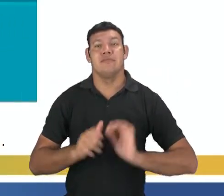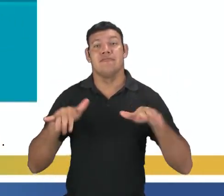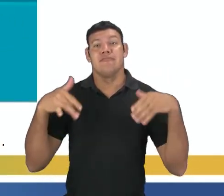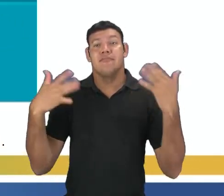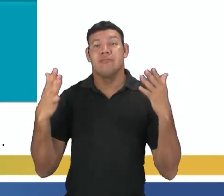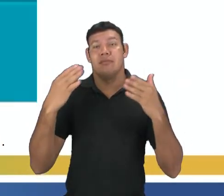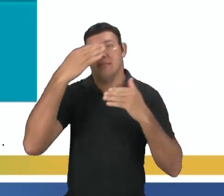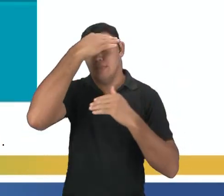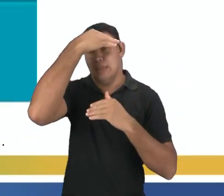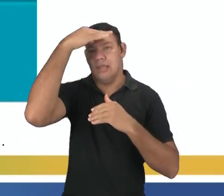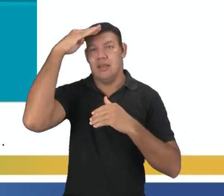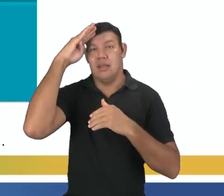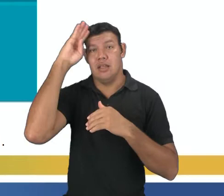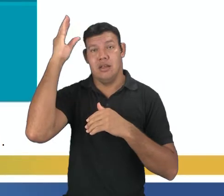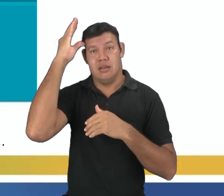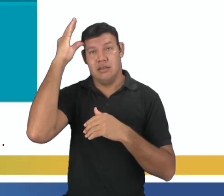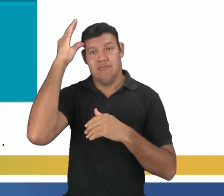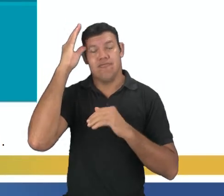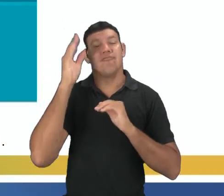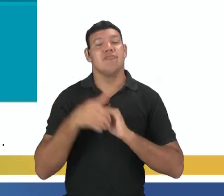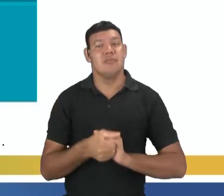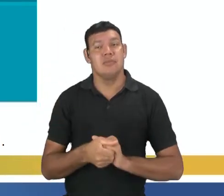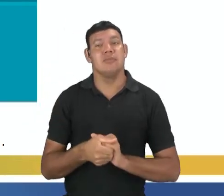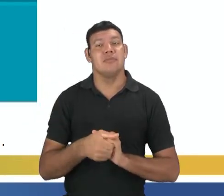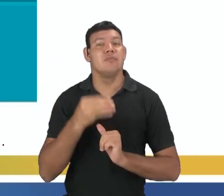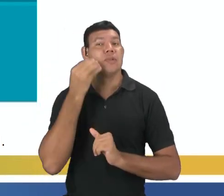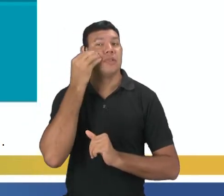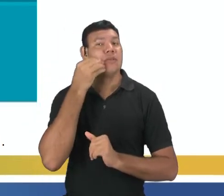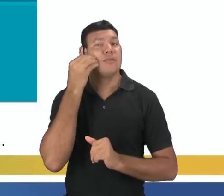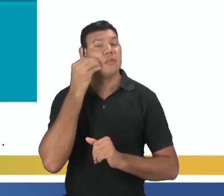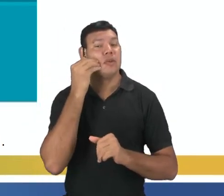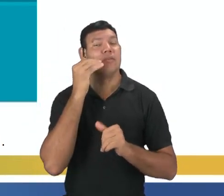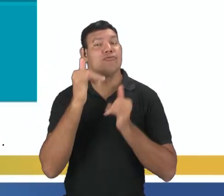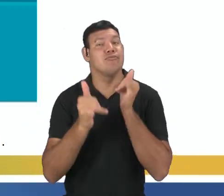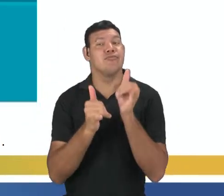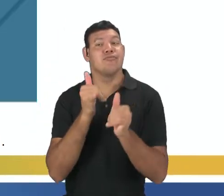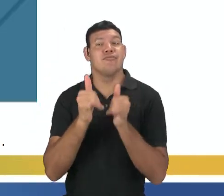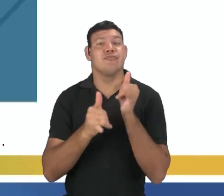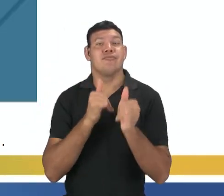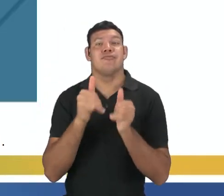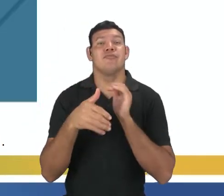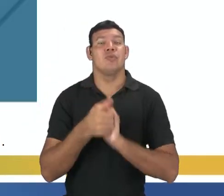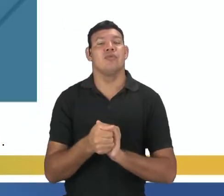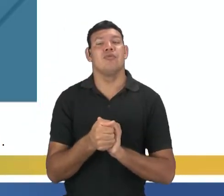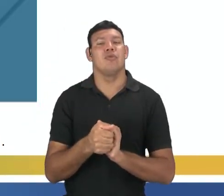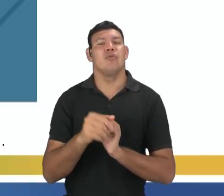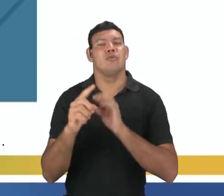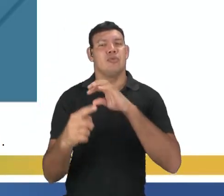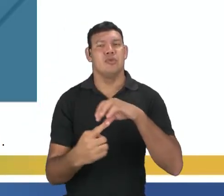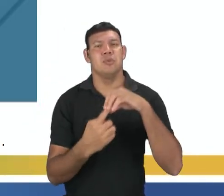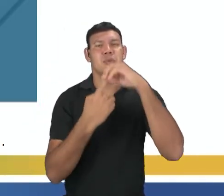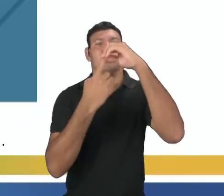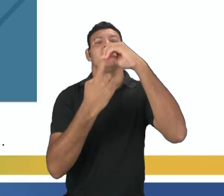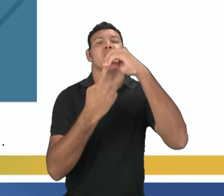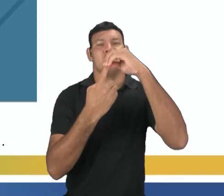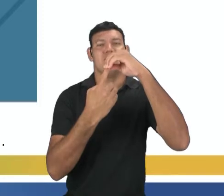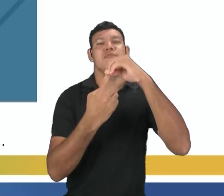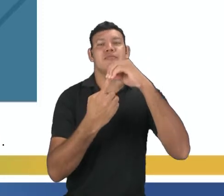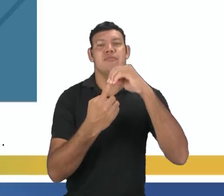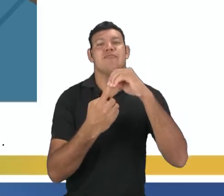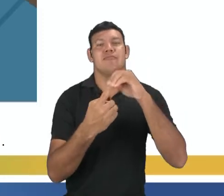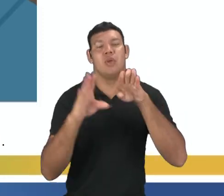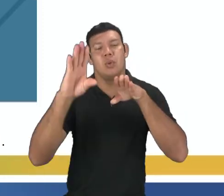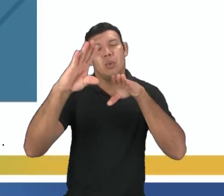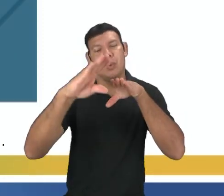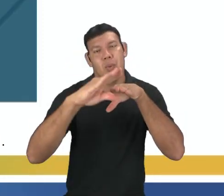Então Cinderela apareceu e também experimentou o sapatinho, sendo o único pé em todo o reino que o sapatinho